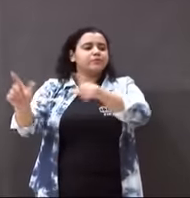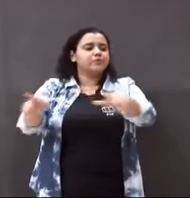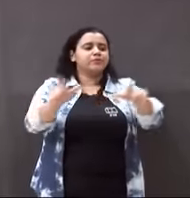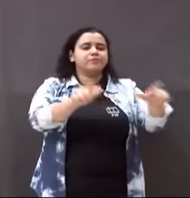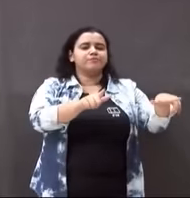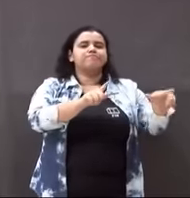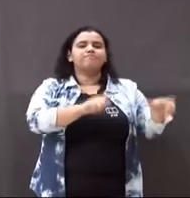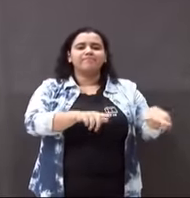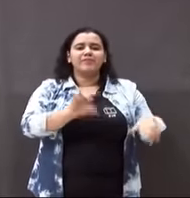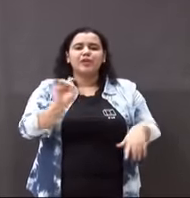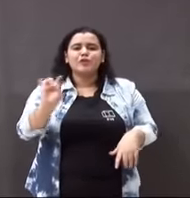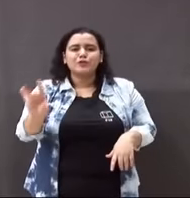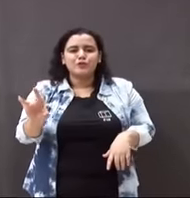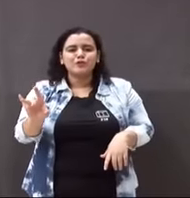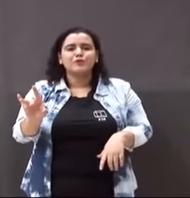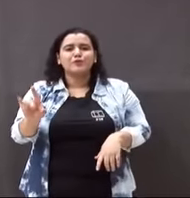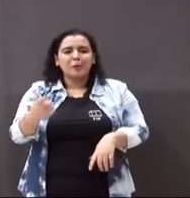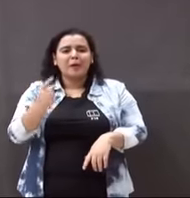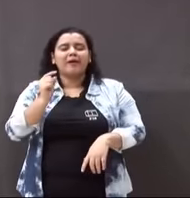Só quem tinha álcool gel